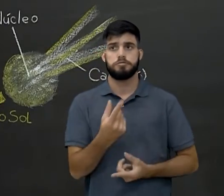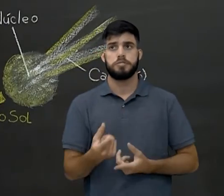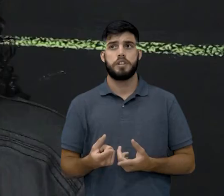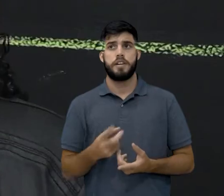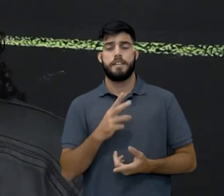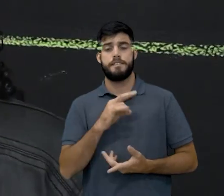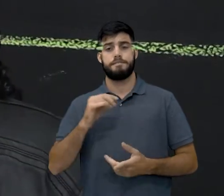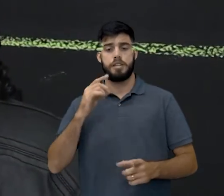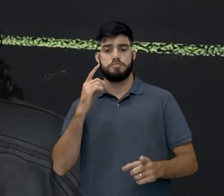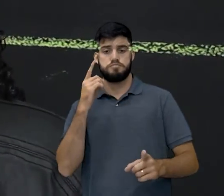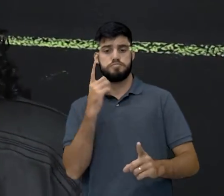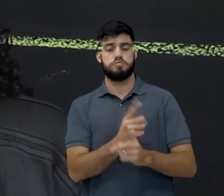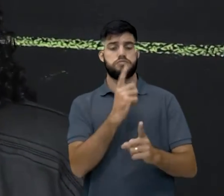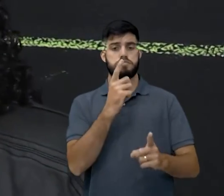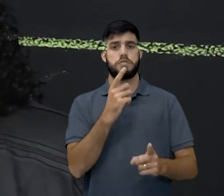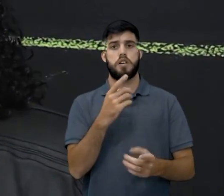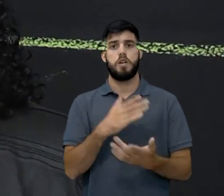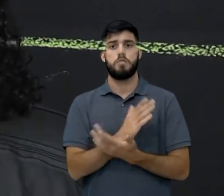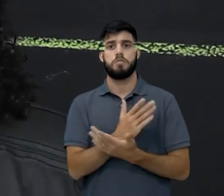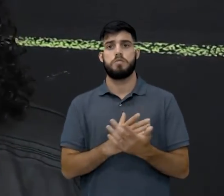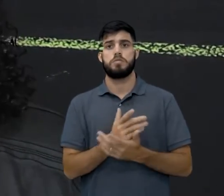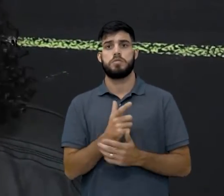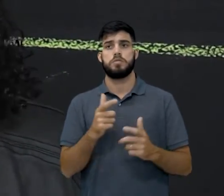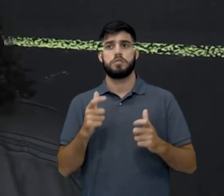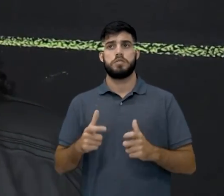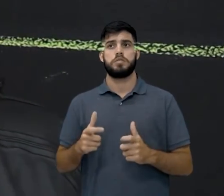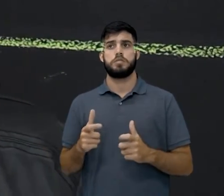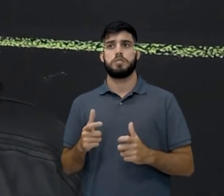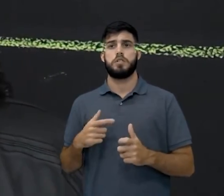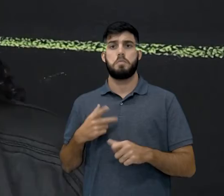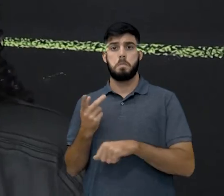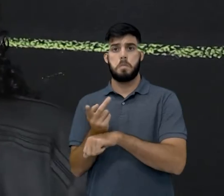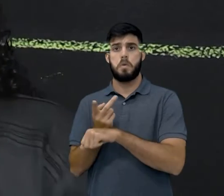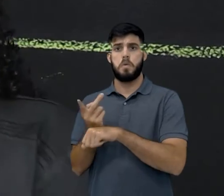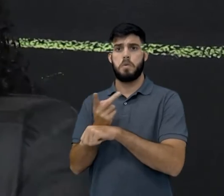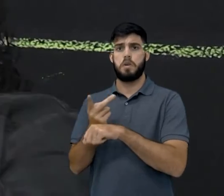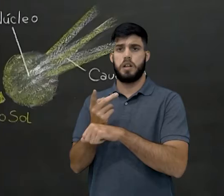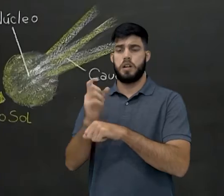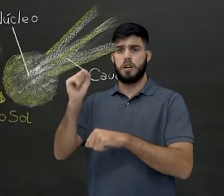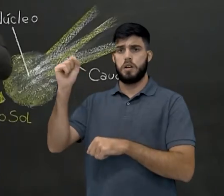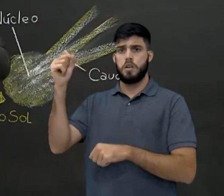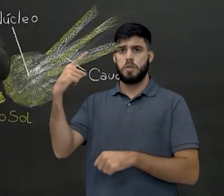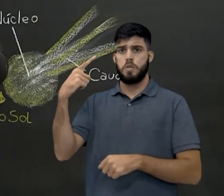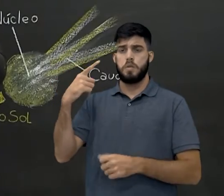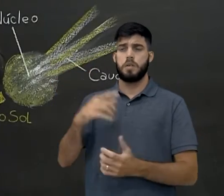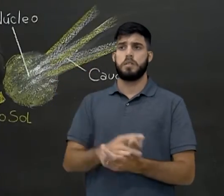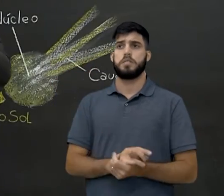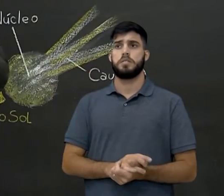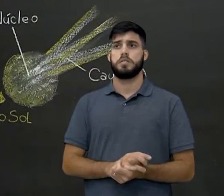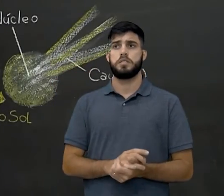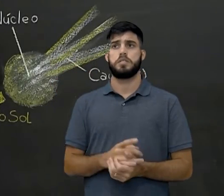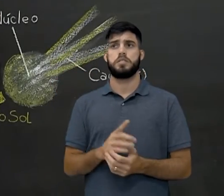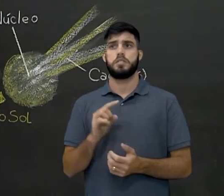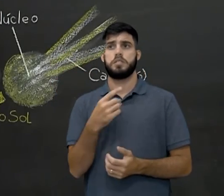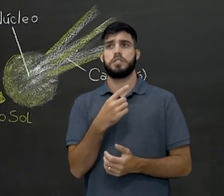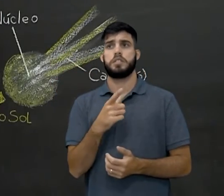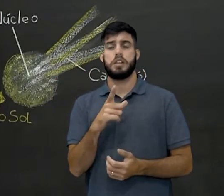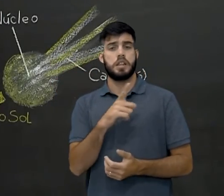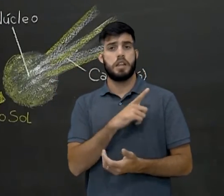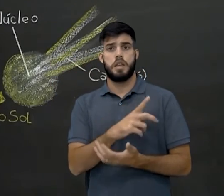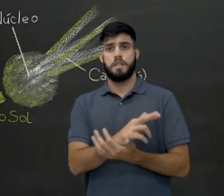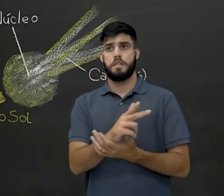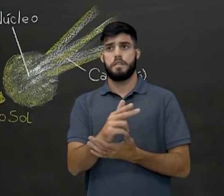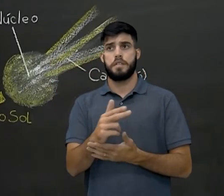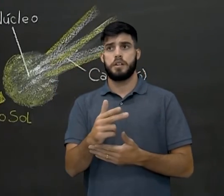algum lugar. É só você olhar qualquer imagem da Lua, um telescópio. O nosso satélite, ele tem muitos impactos,